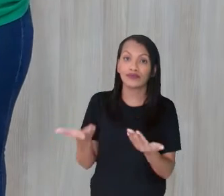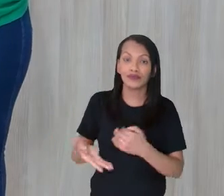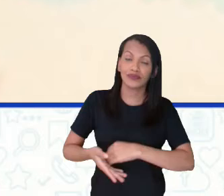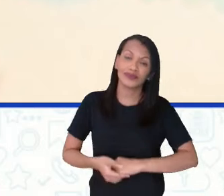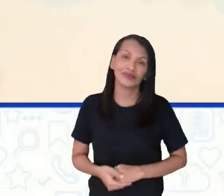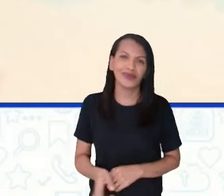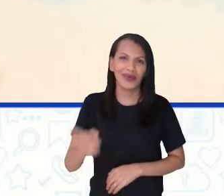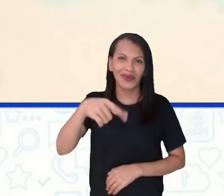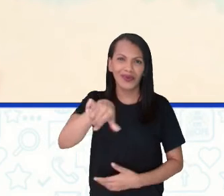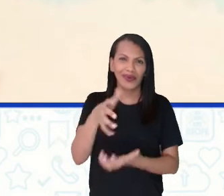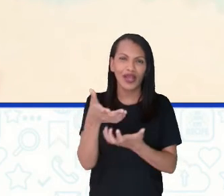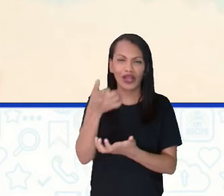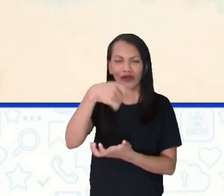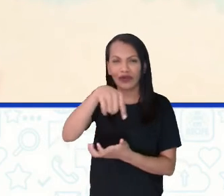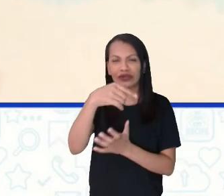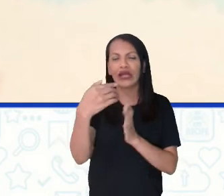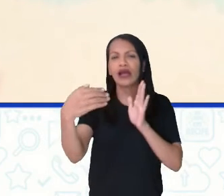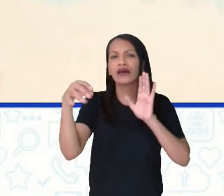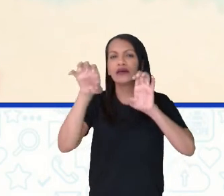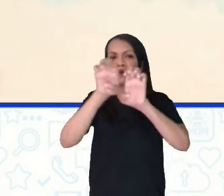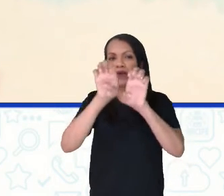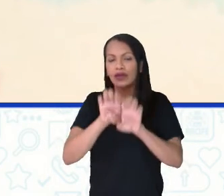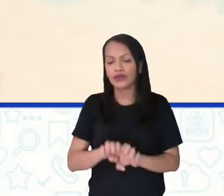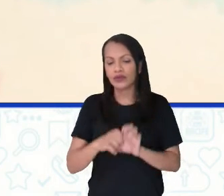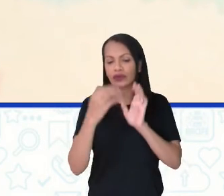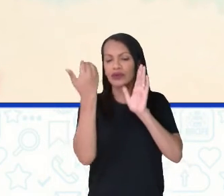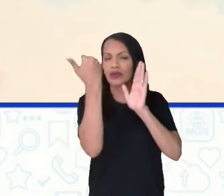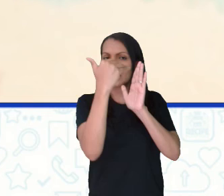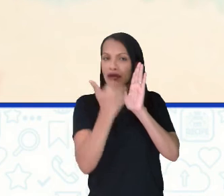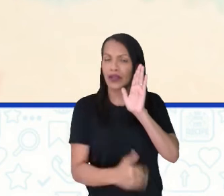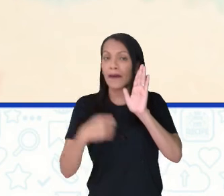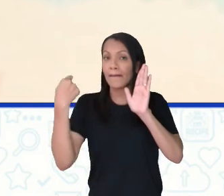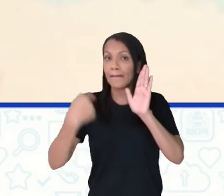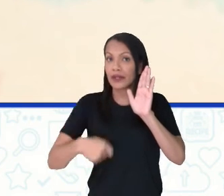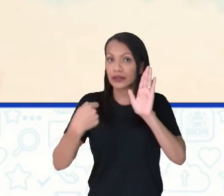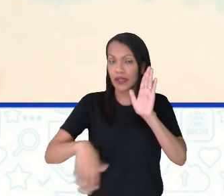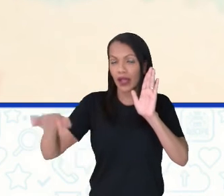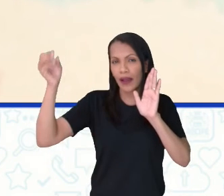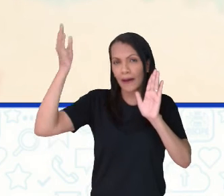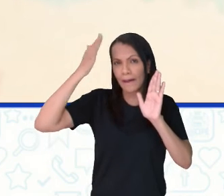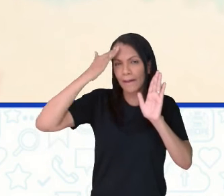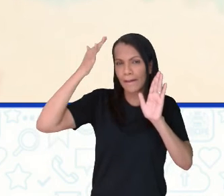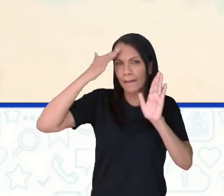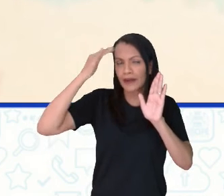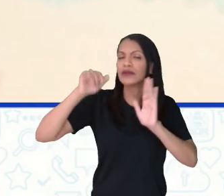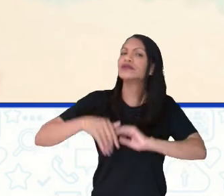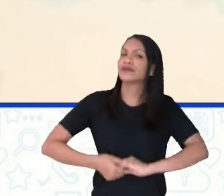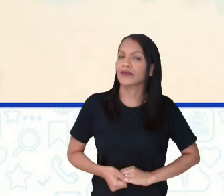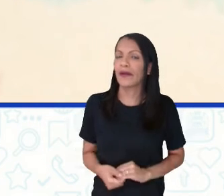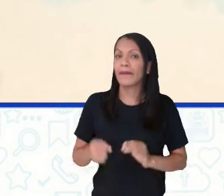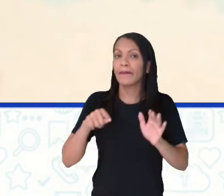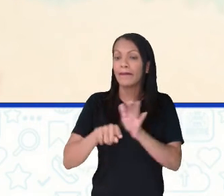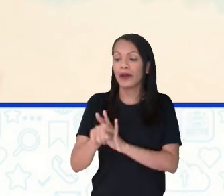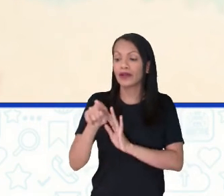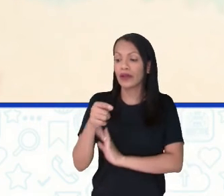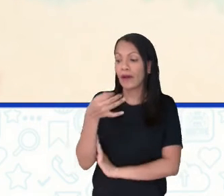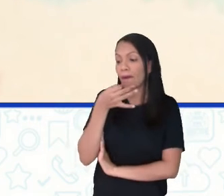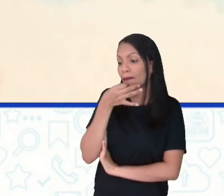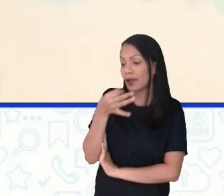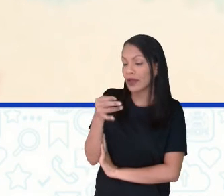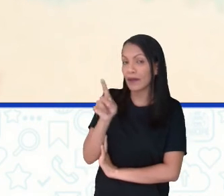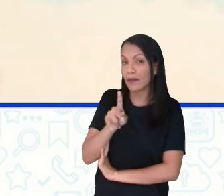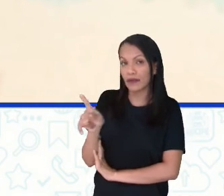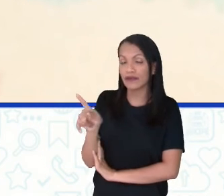você, para construir uma boa argumentação, tenha sempre em mente o que você quer provar. Então, quando eu perguntei a opinião da professora